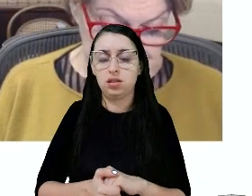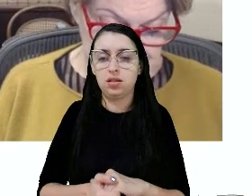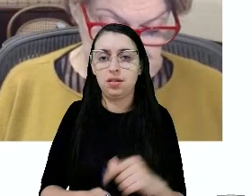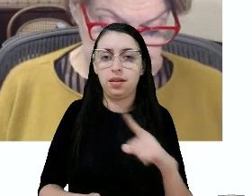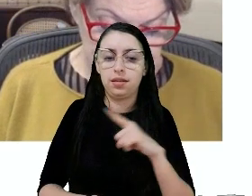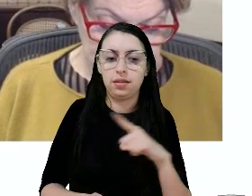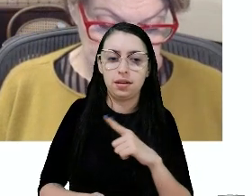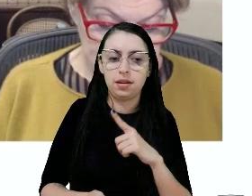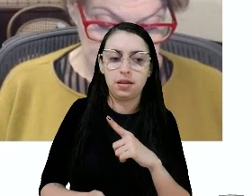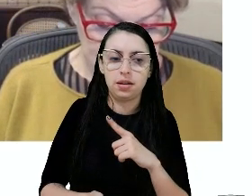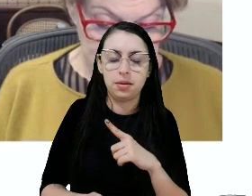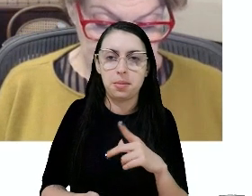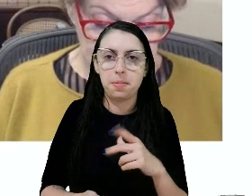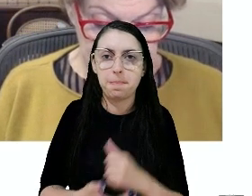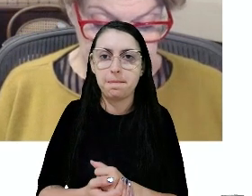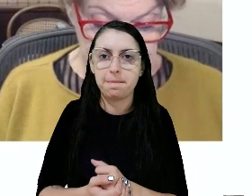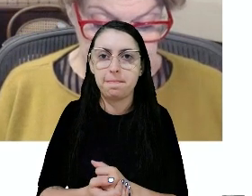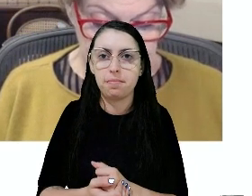ter